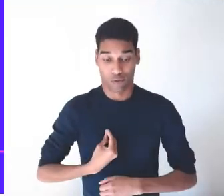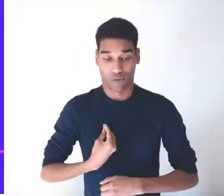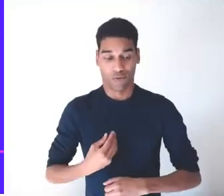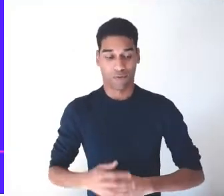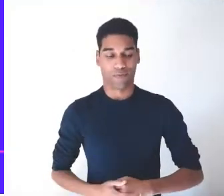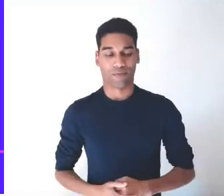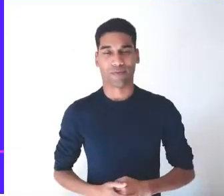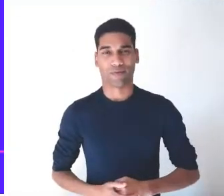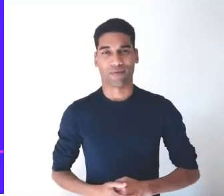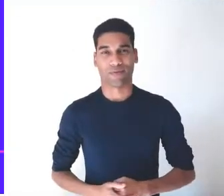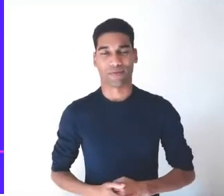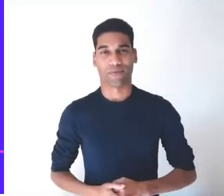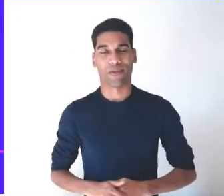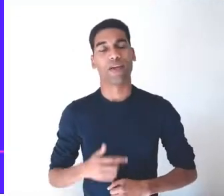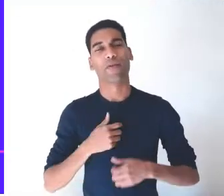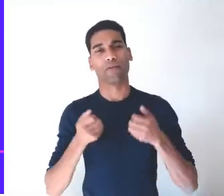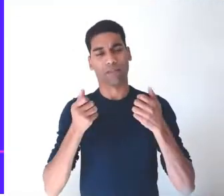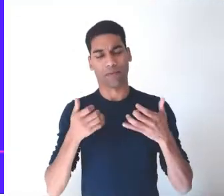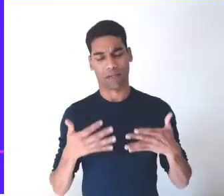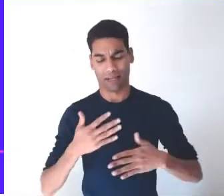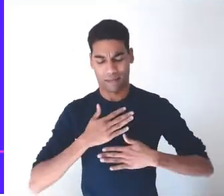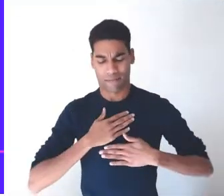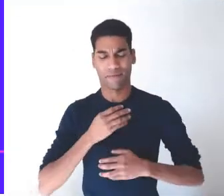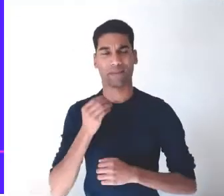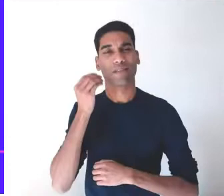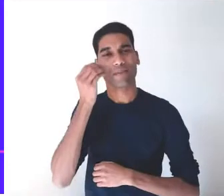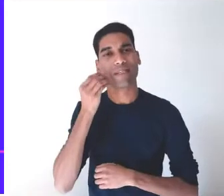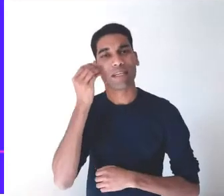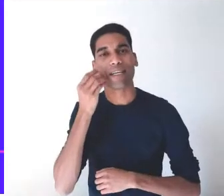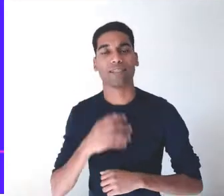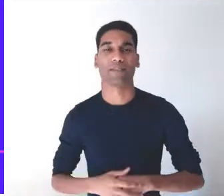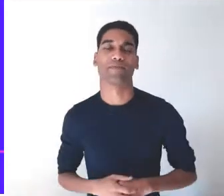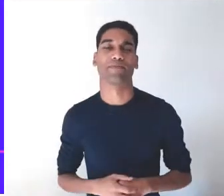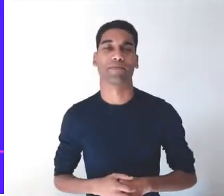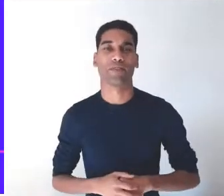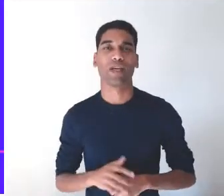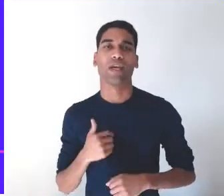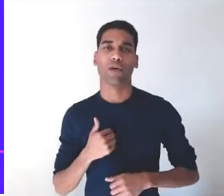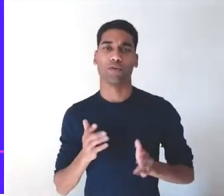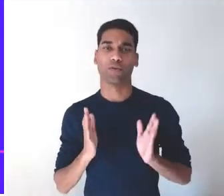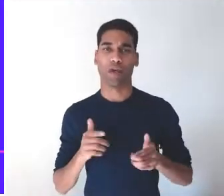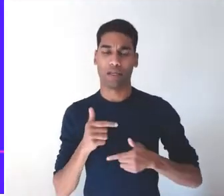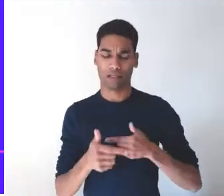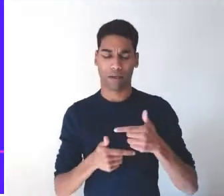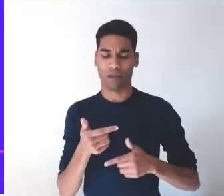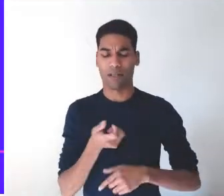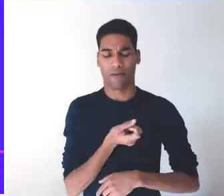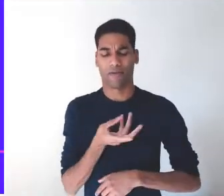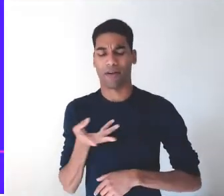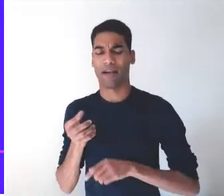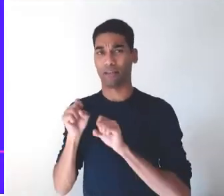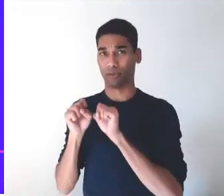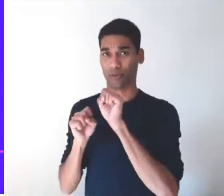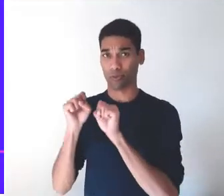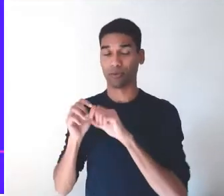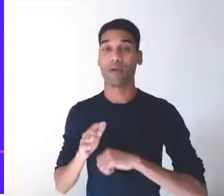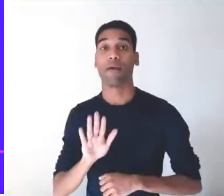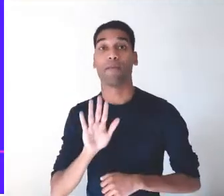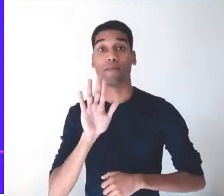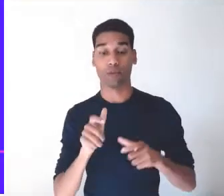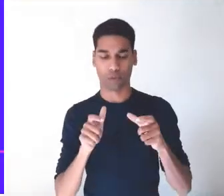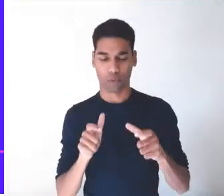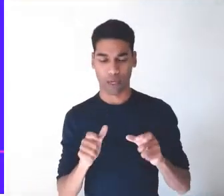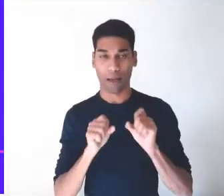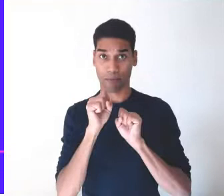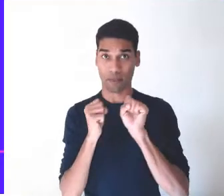experiência. Eu trabalhei em vários veículos, onde eu fiquei mais tempo foi o Estadão, eu fiquei 15